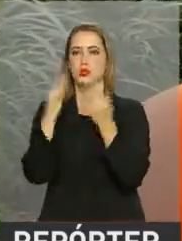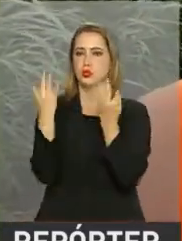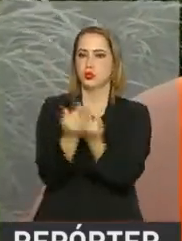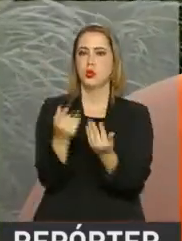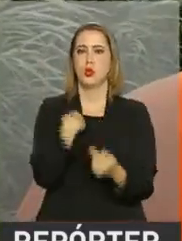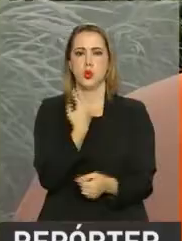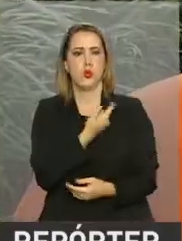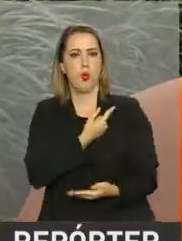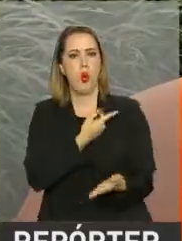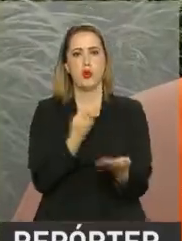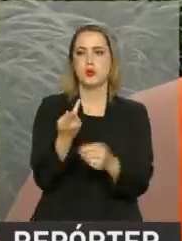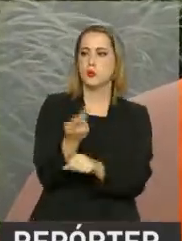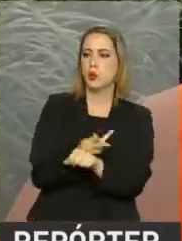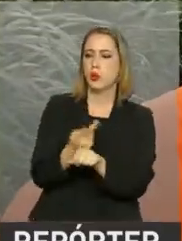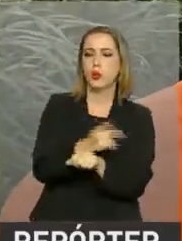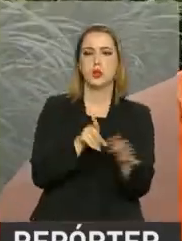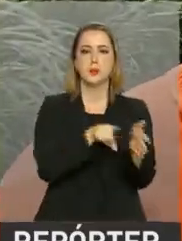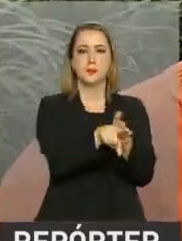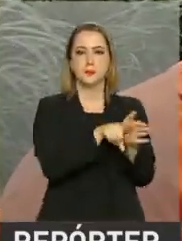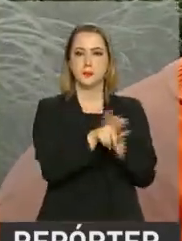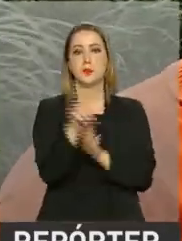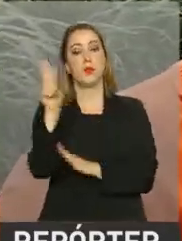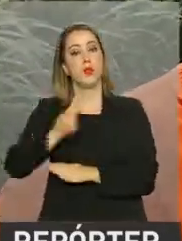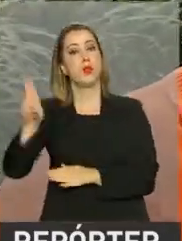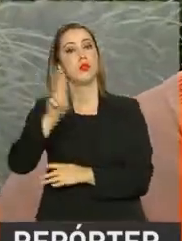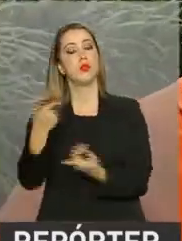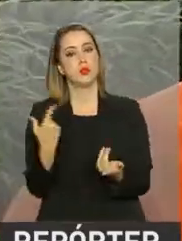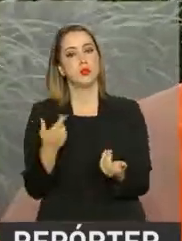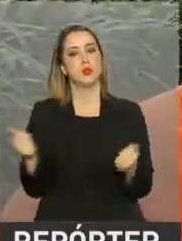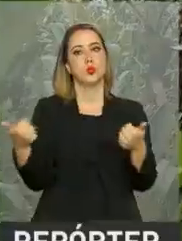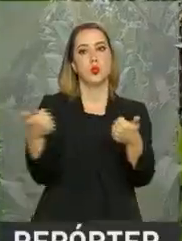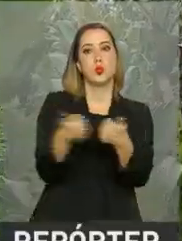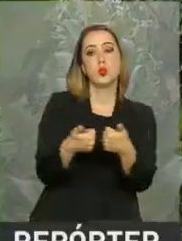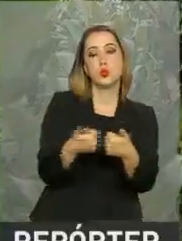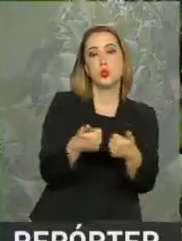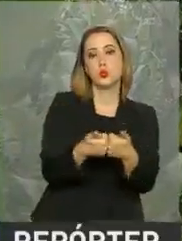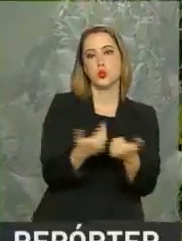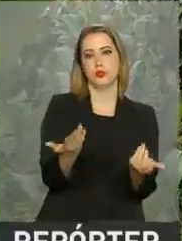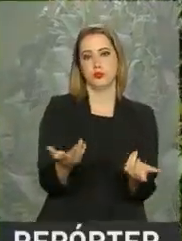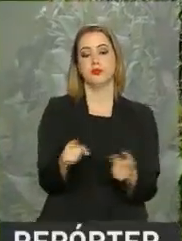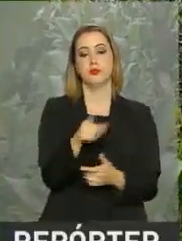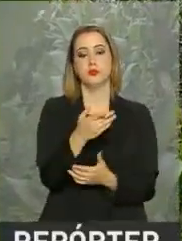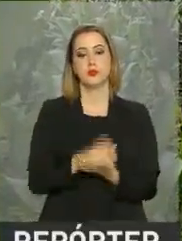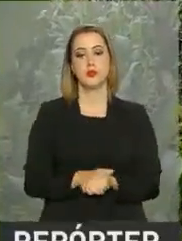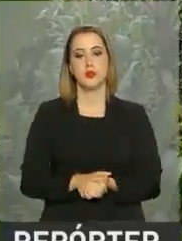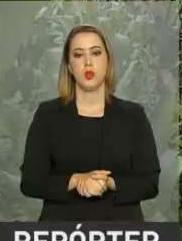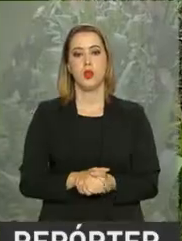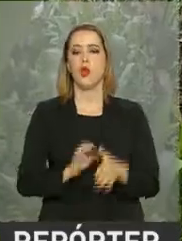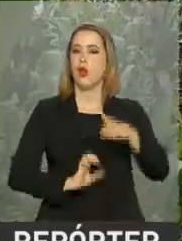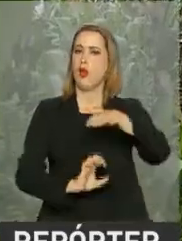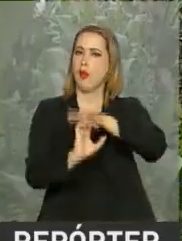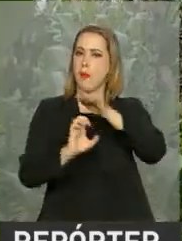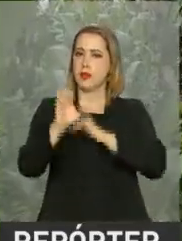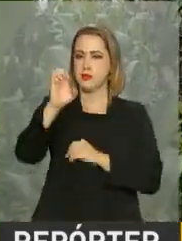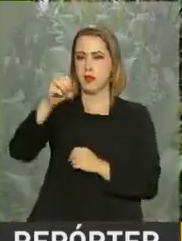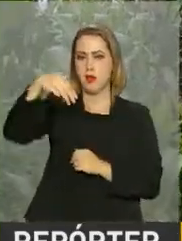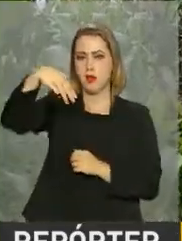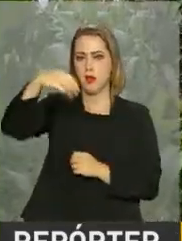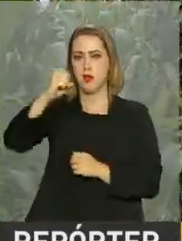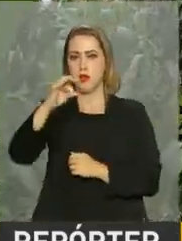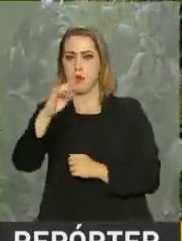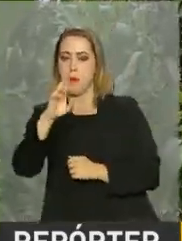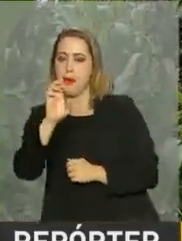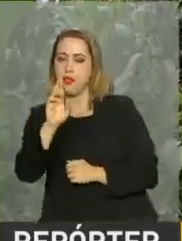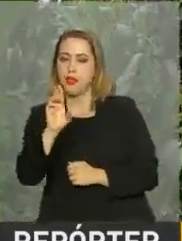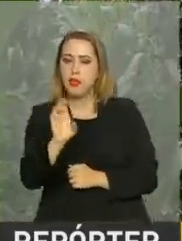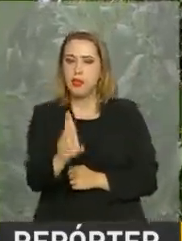de pesquisa nas universidades e até colocou ao conhecimento do produto o trabalho da daiwa até é um trabalho constante e